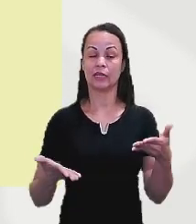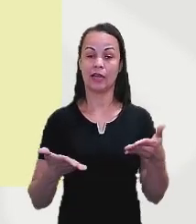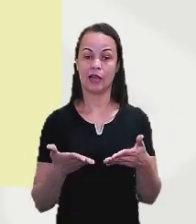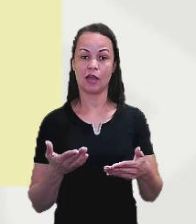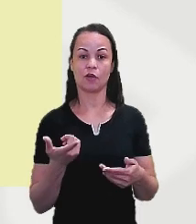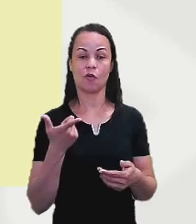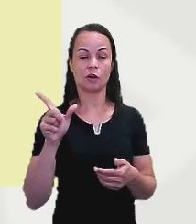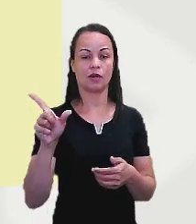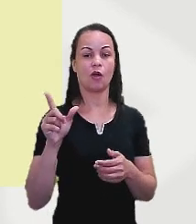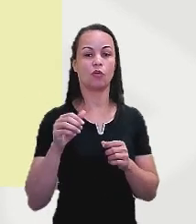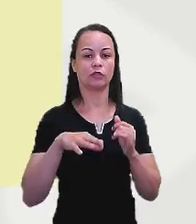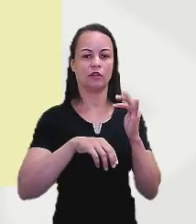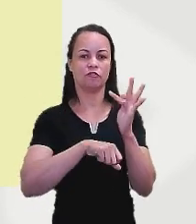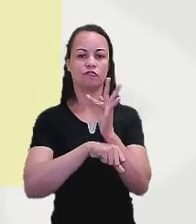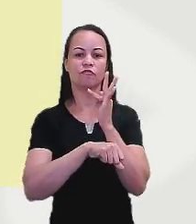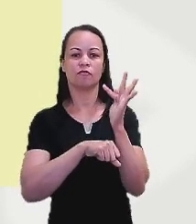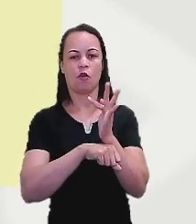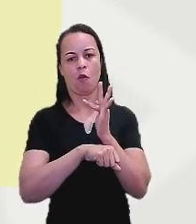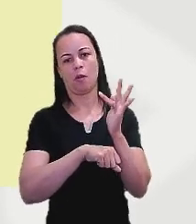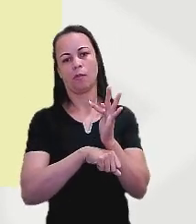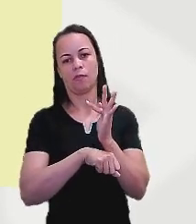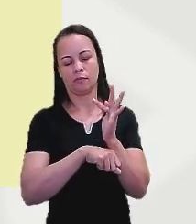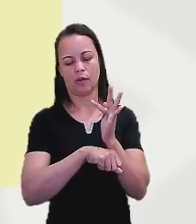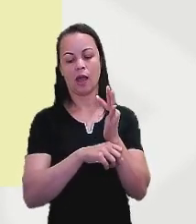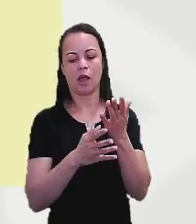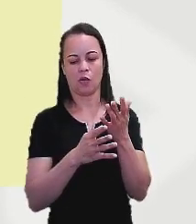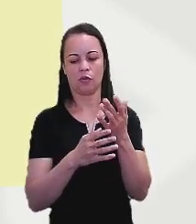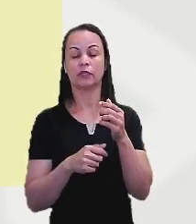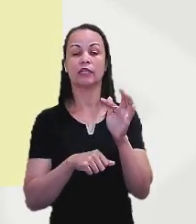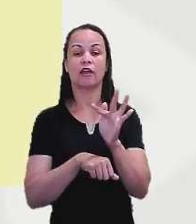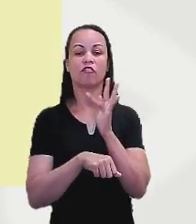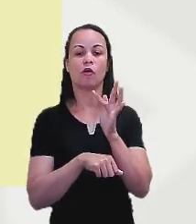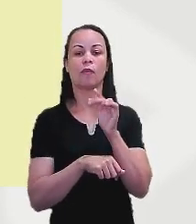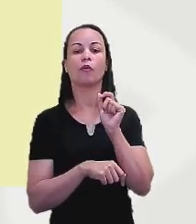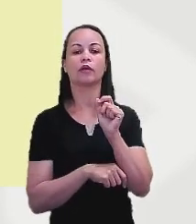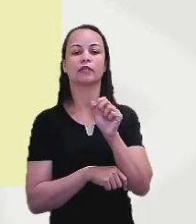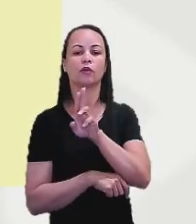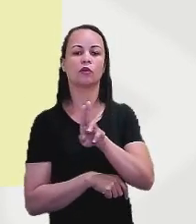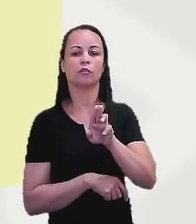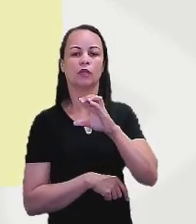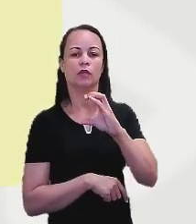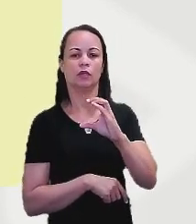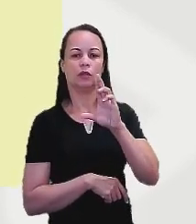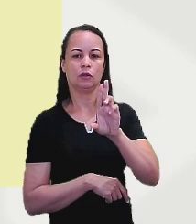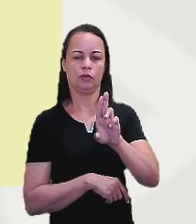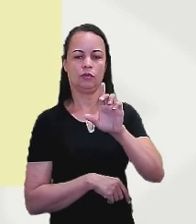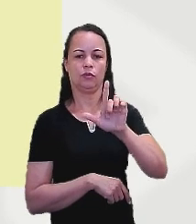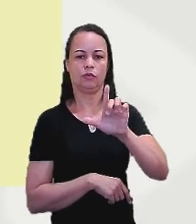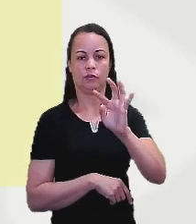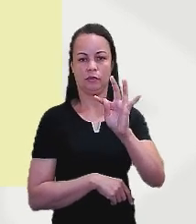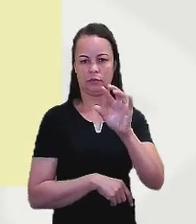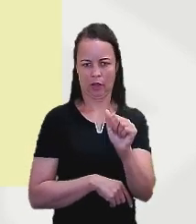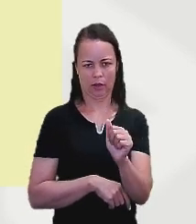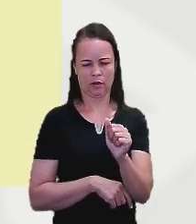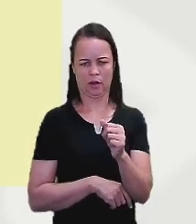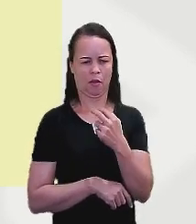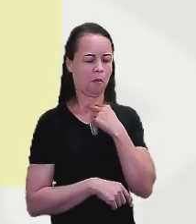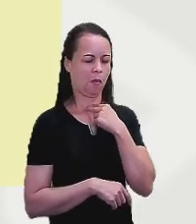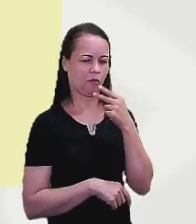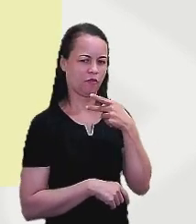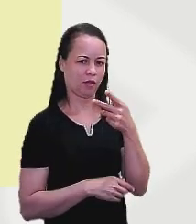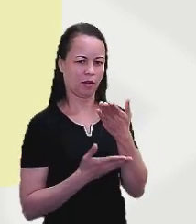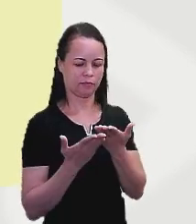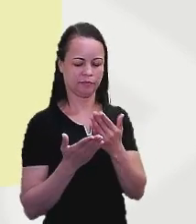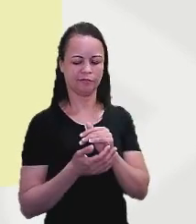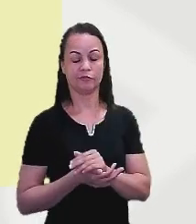Agora aqui na linguagem formal, que é a linguagem chamada de linguagem culta, a gente não pode falar dessa forma. Veja